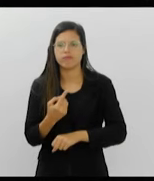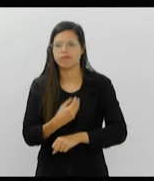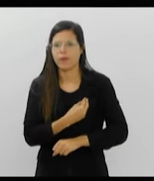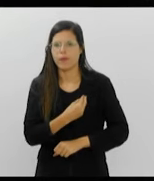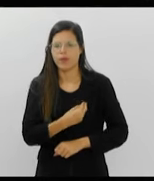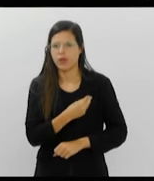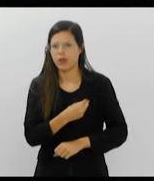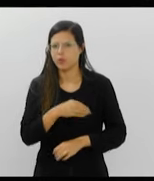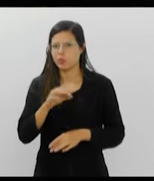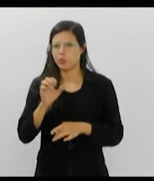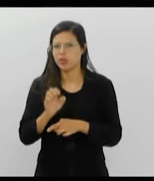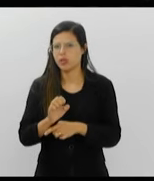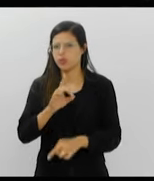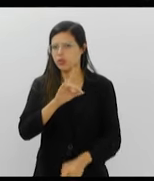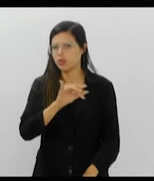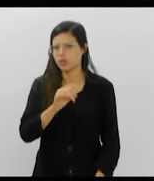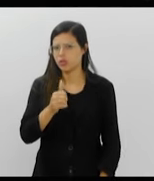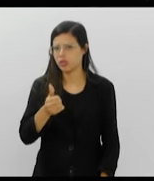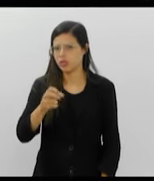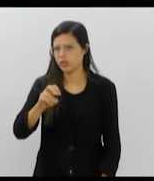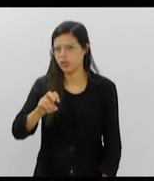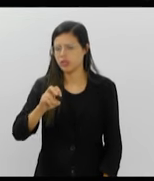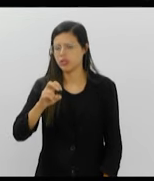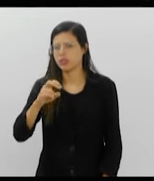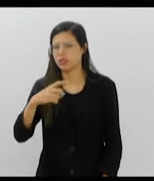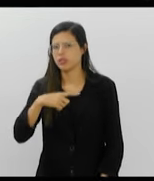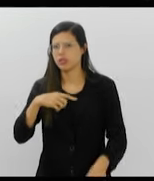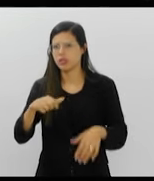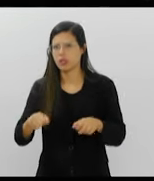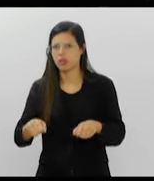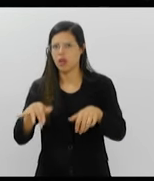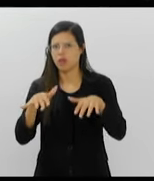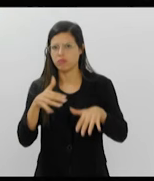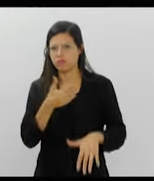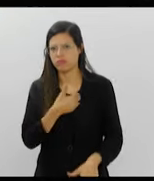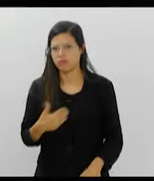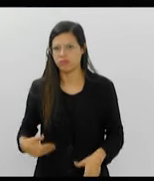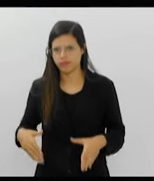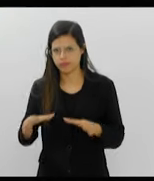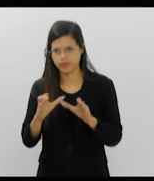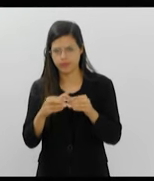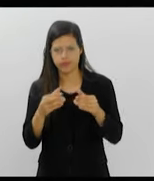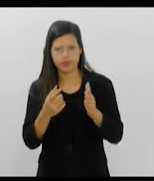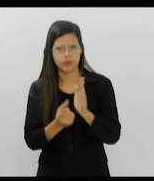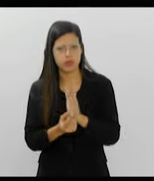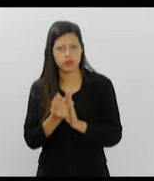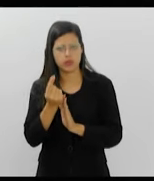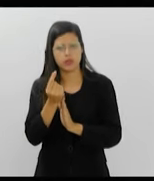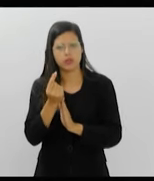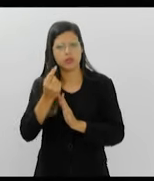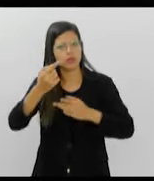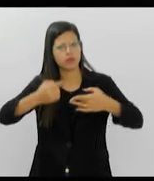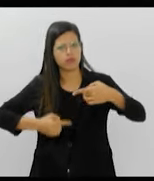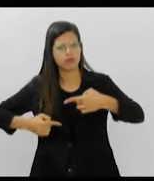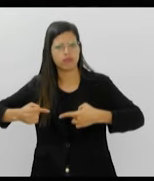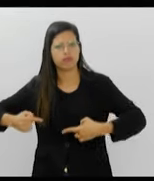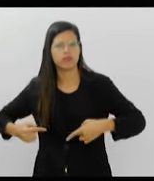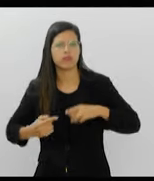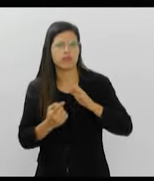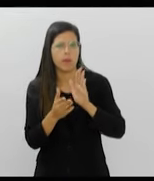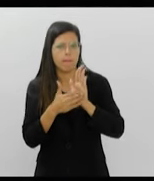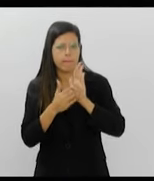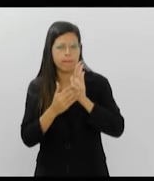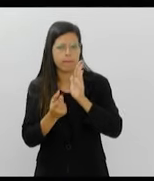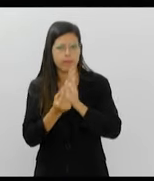Dia 15, vai ter audiência pública na Comissão de Orçamento para discutir o orçamento, a proposta